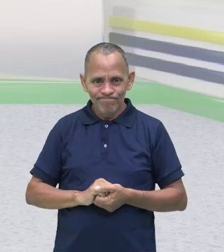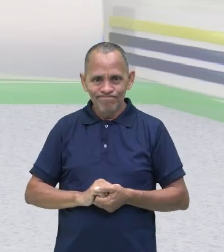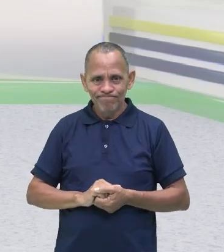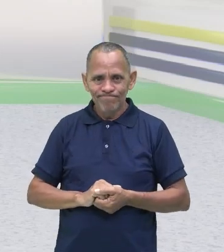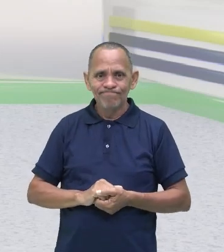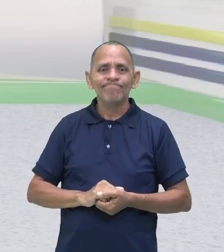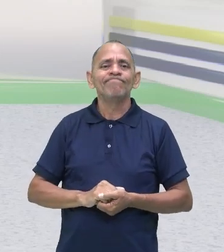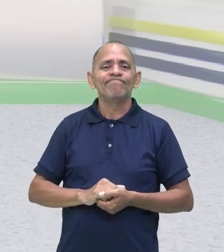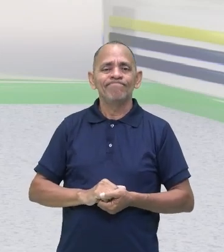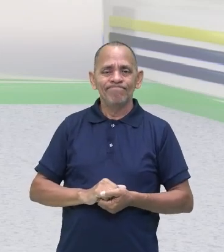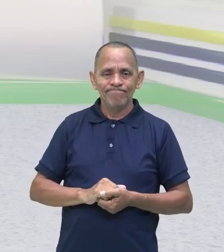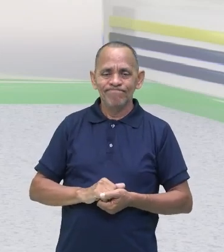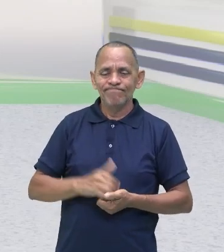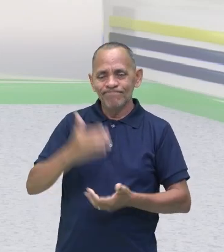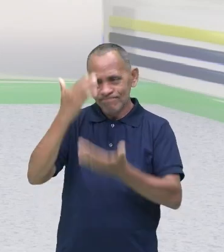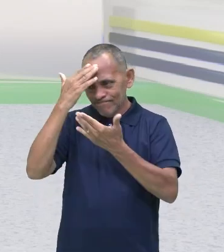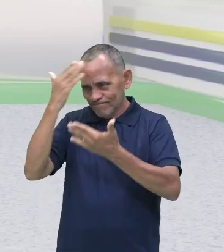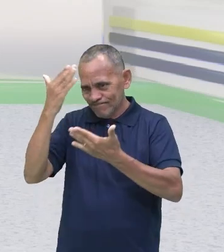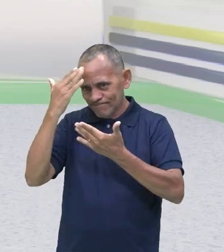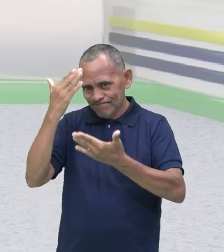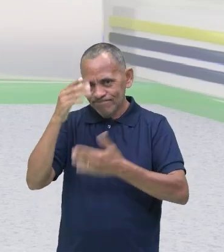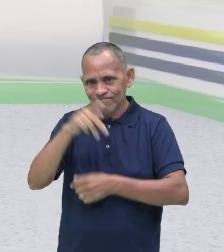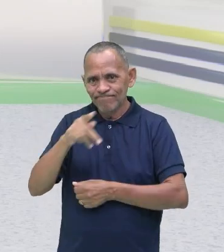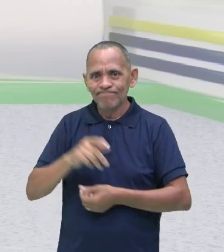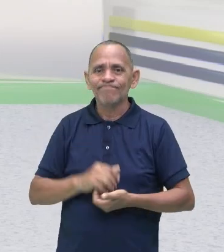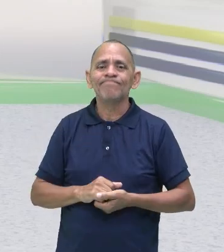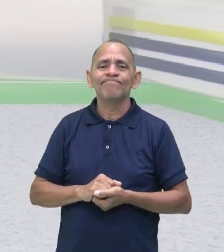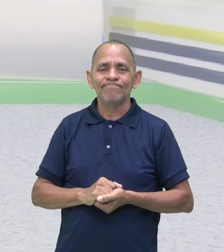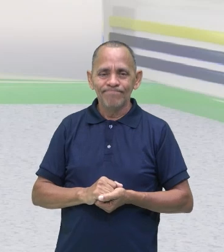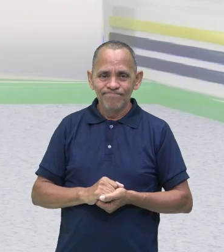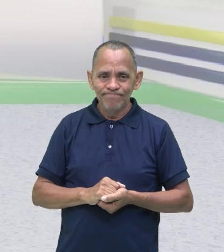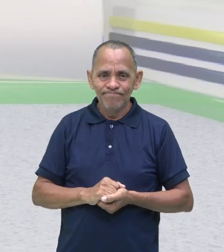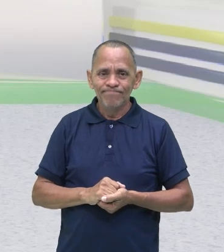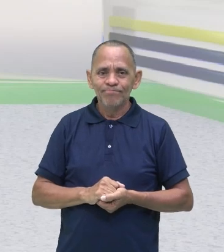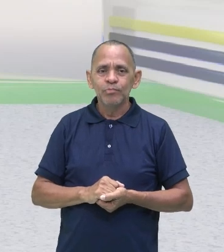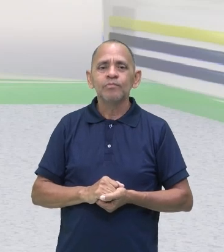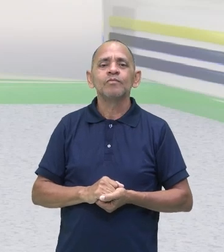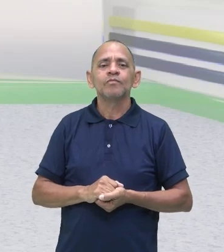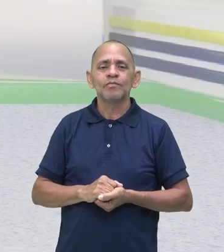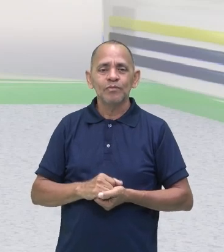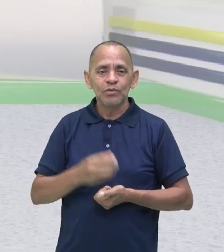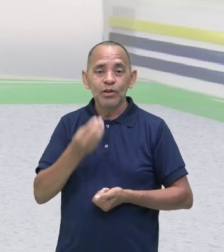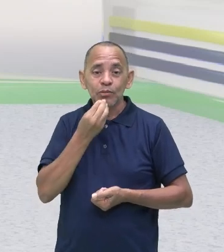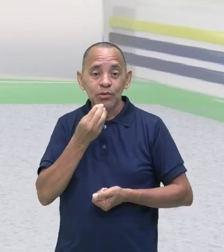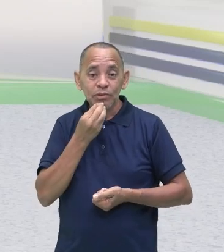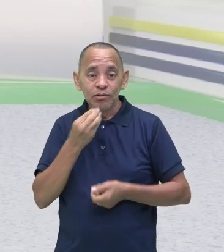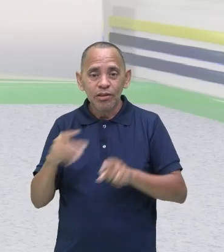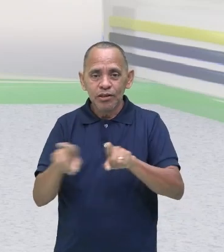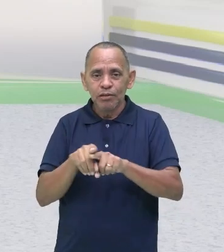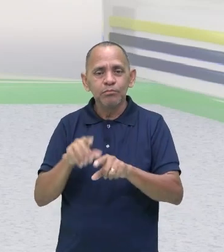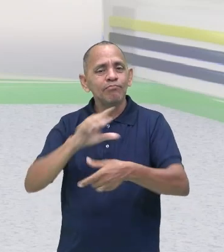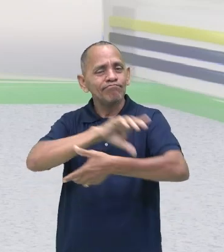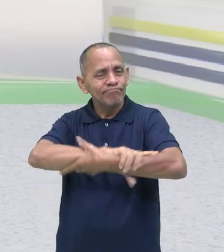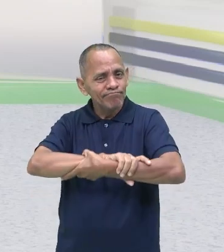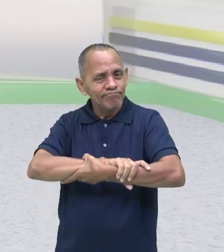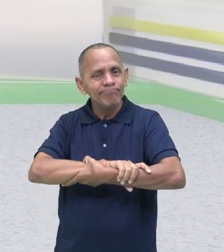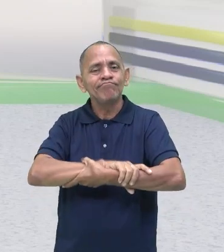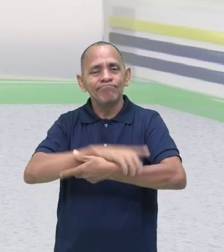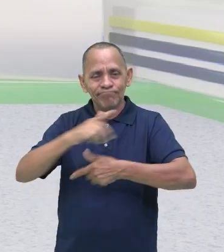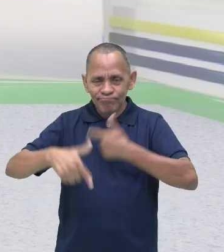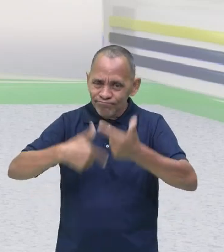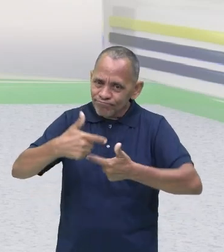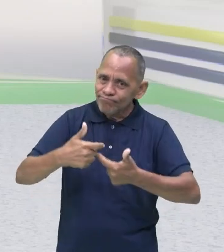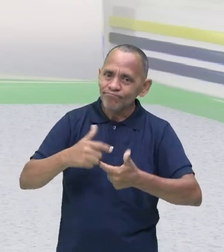Quero agradecer a professora Kaellen, né, pela oportunidade aqui, por toda a parceria, por todo o trabalho que nós temos feito